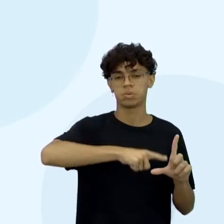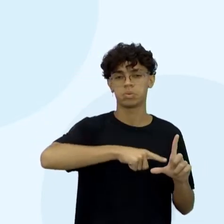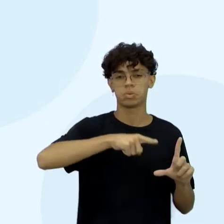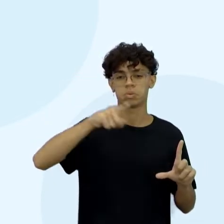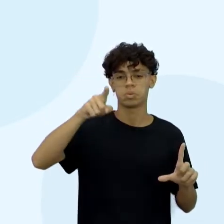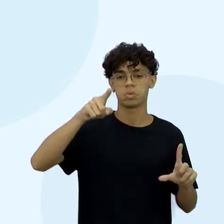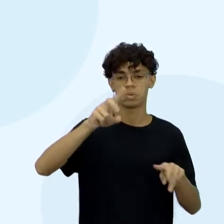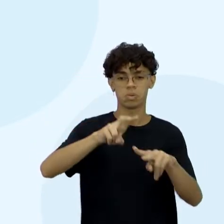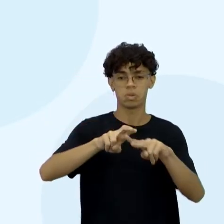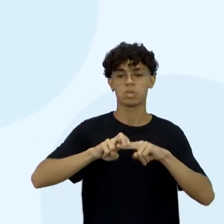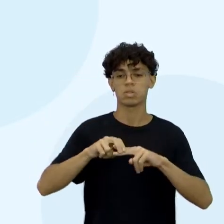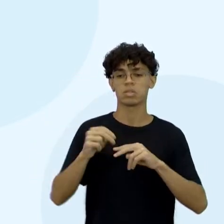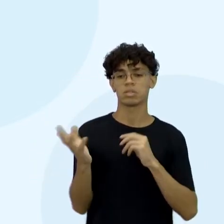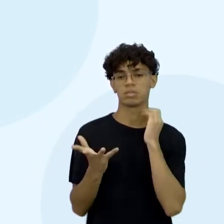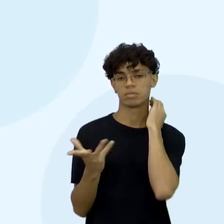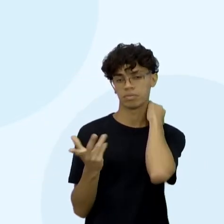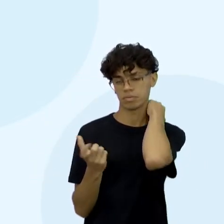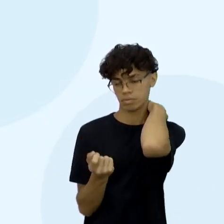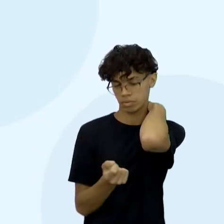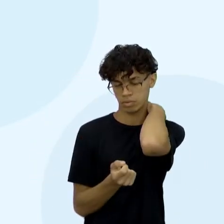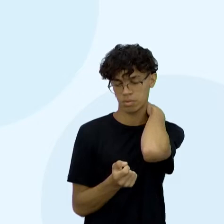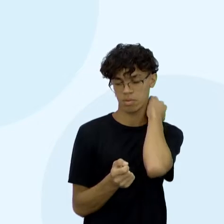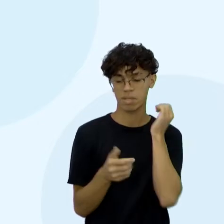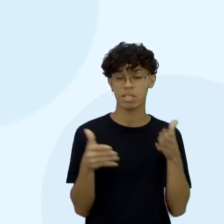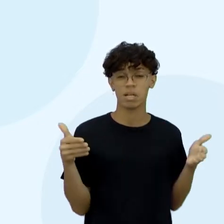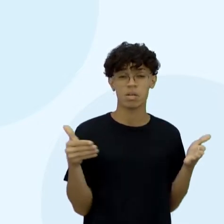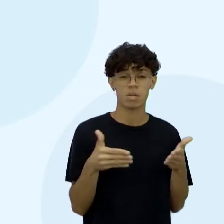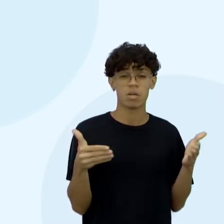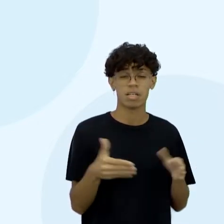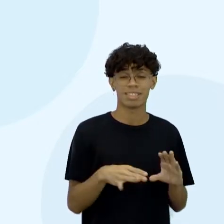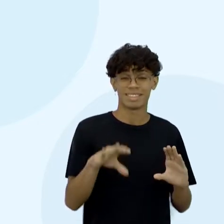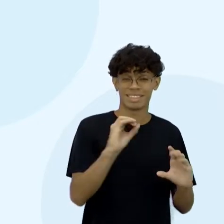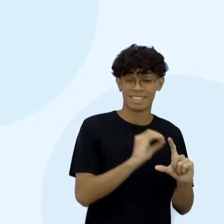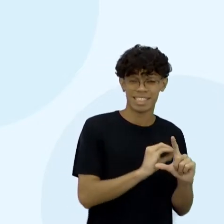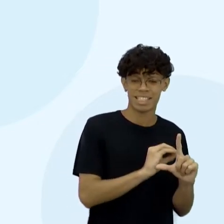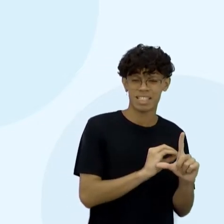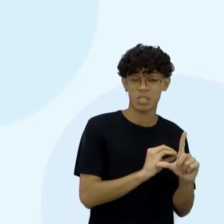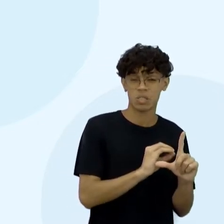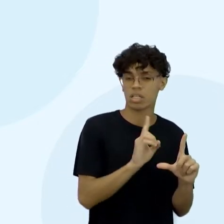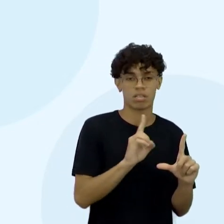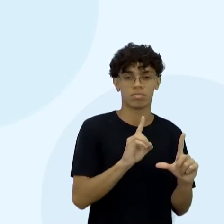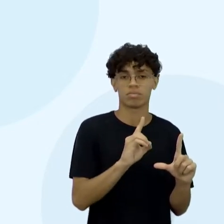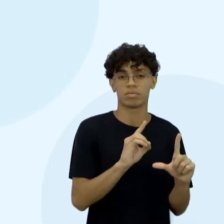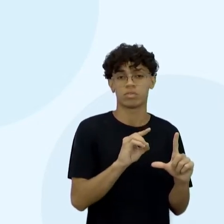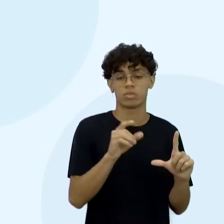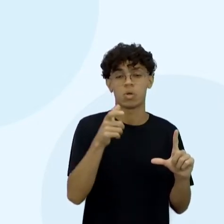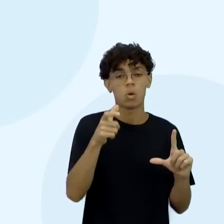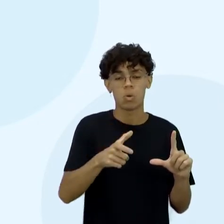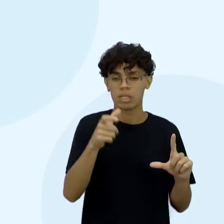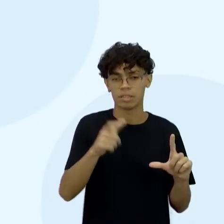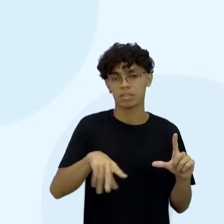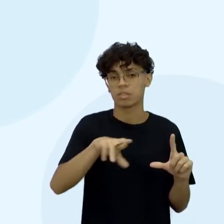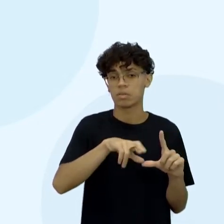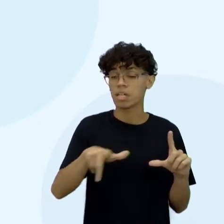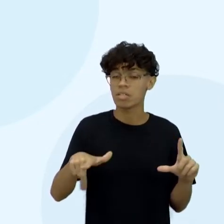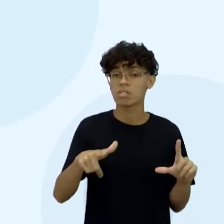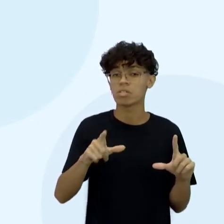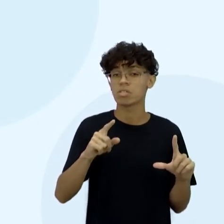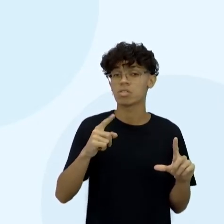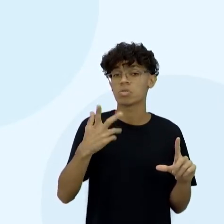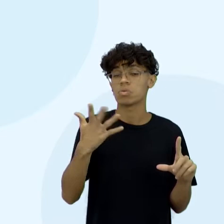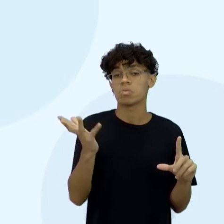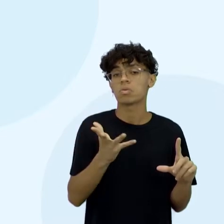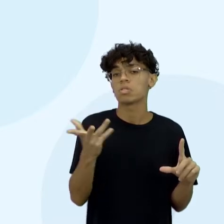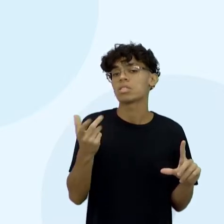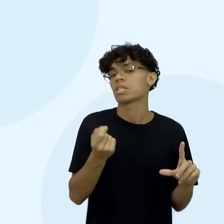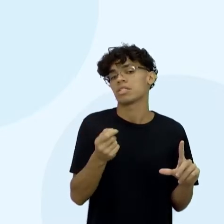aceleração. Só que agora ele não vai sair do zero, ele vai sair de uma posição diferente, né, com uma velocidade diferente. Então,